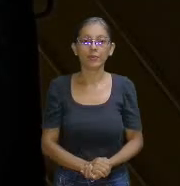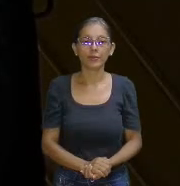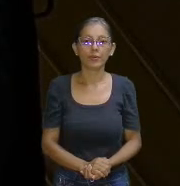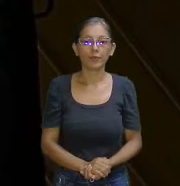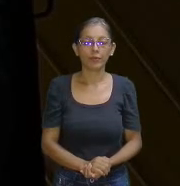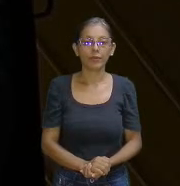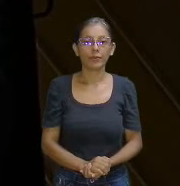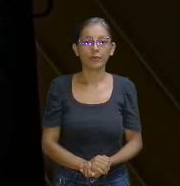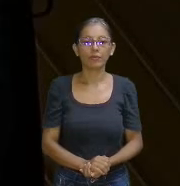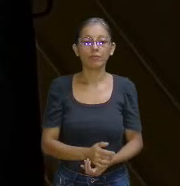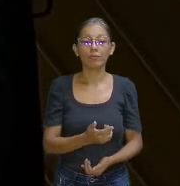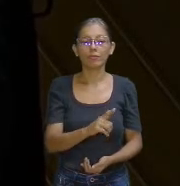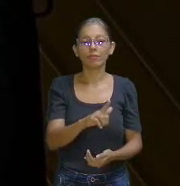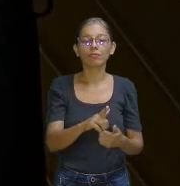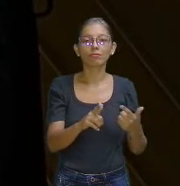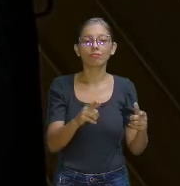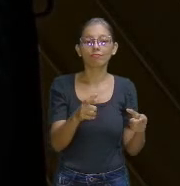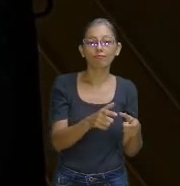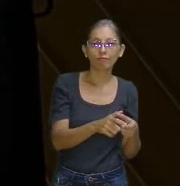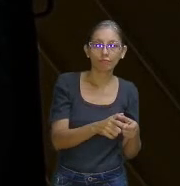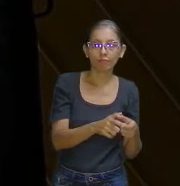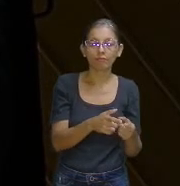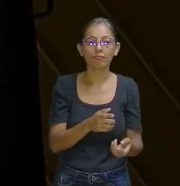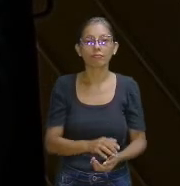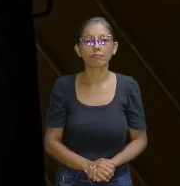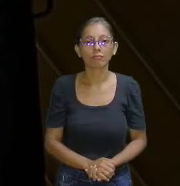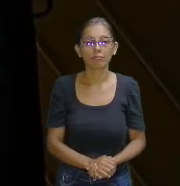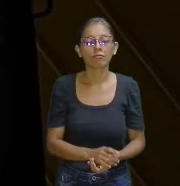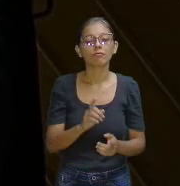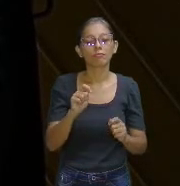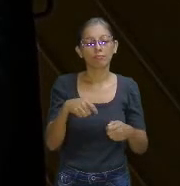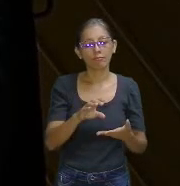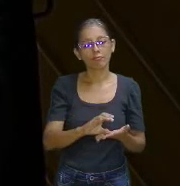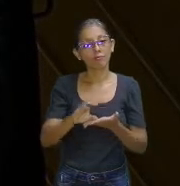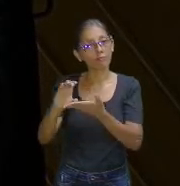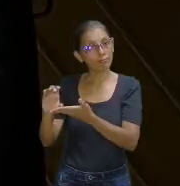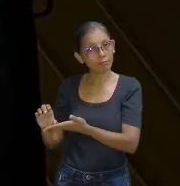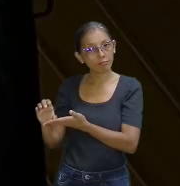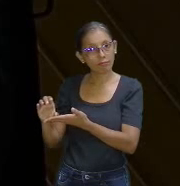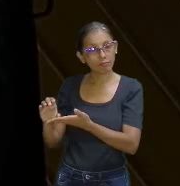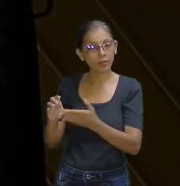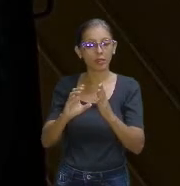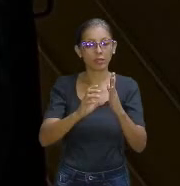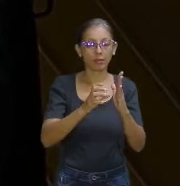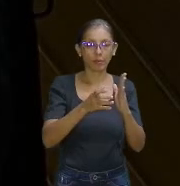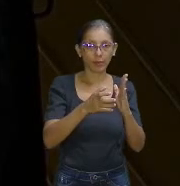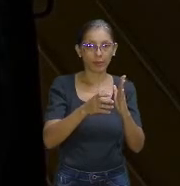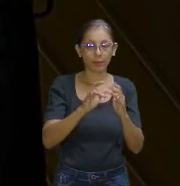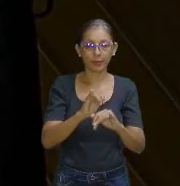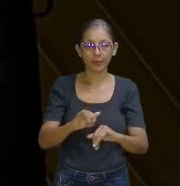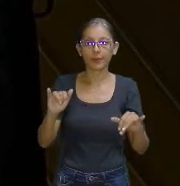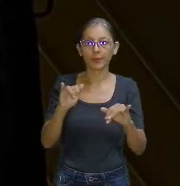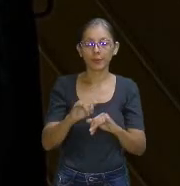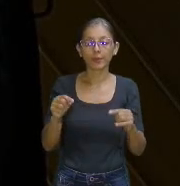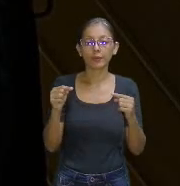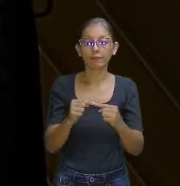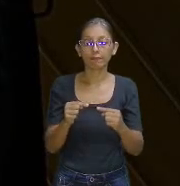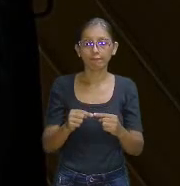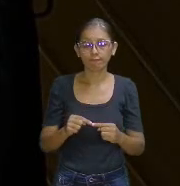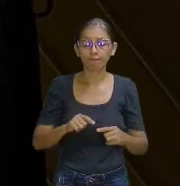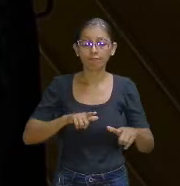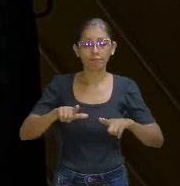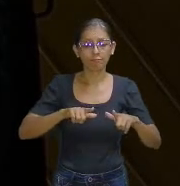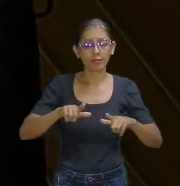sua legenda e em outras, e receberam recursos do Fundo Especial de Financiamento de Campanha, aplicados em atividades